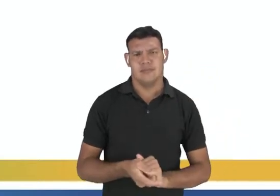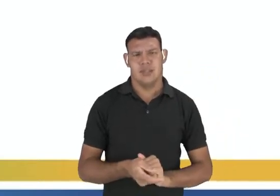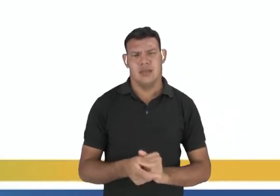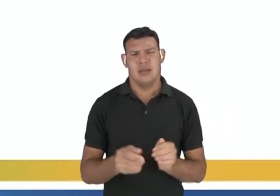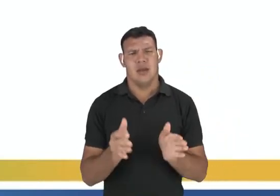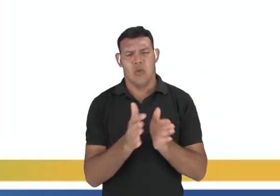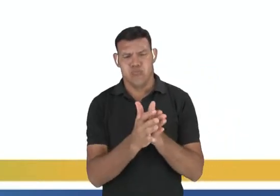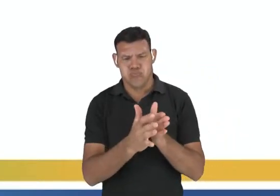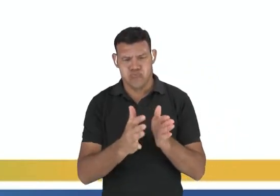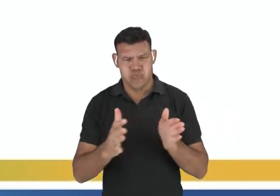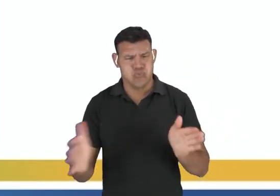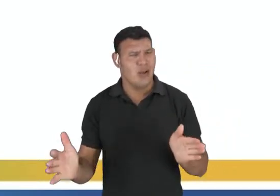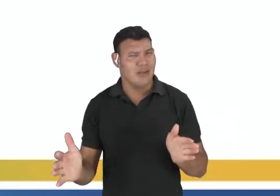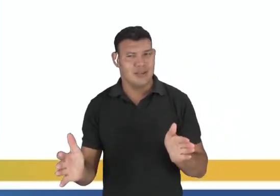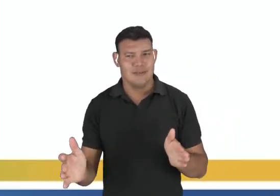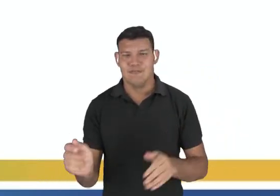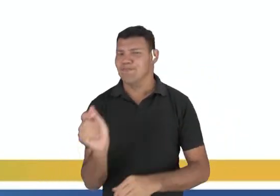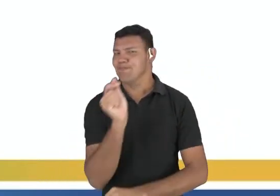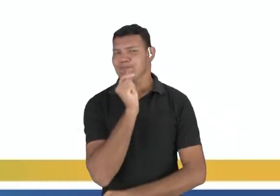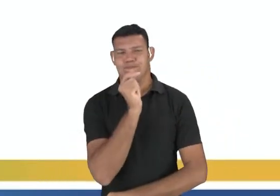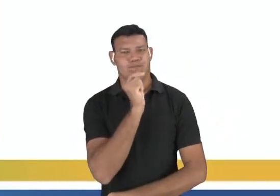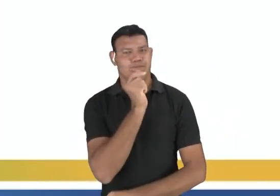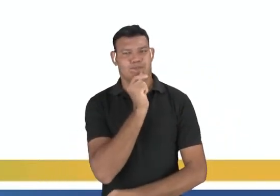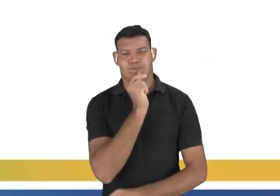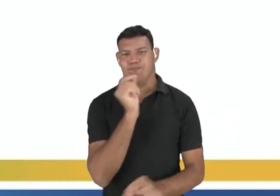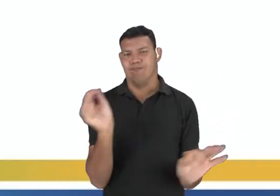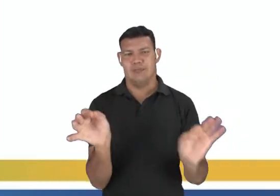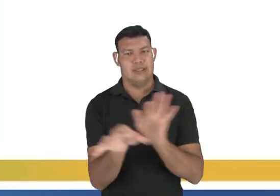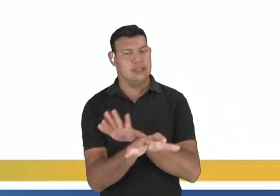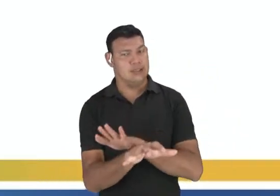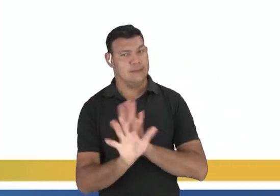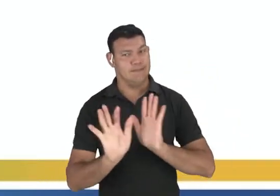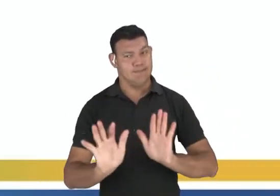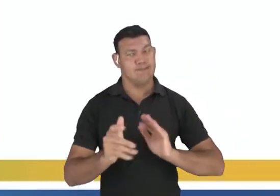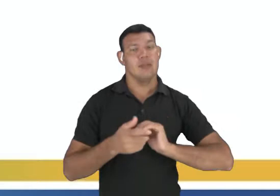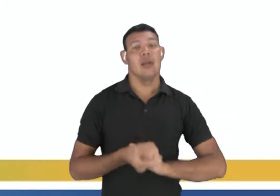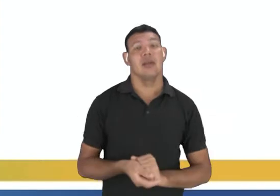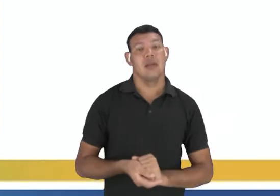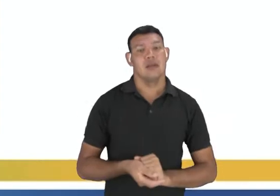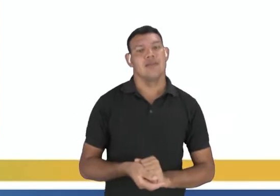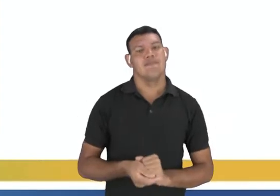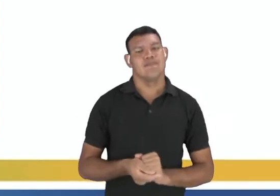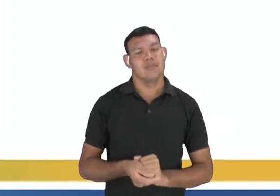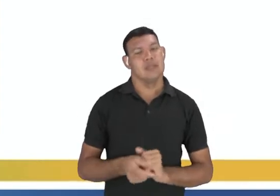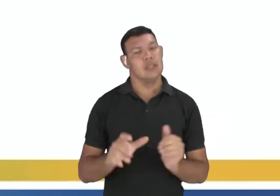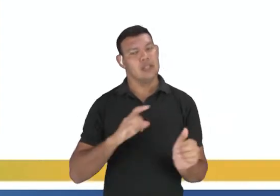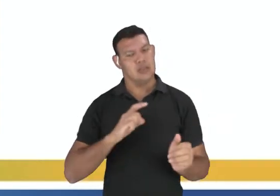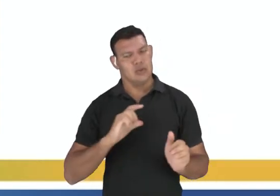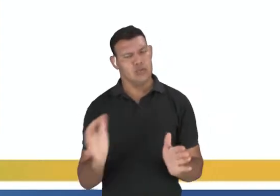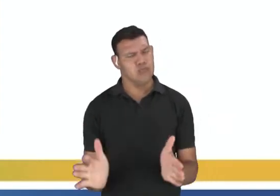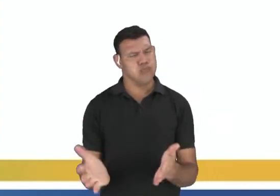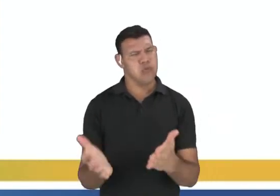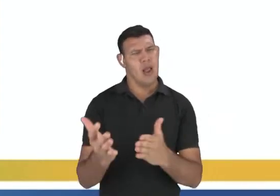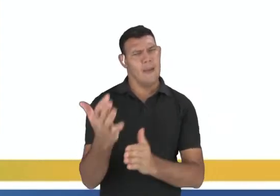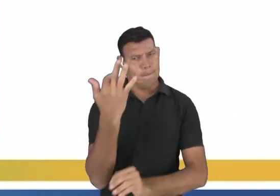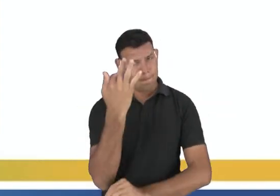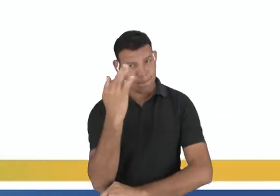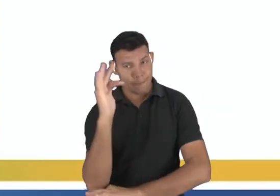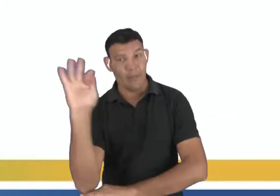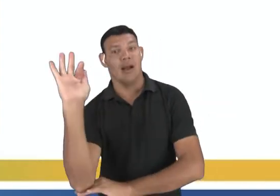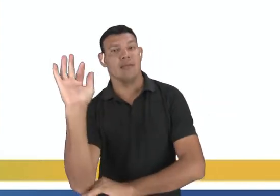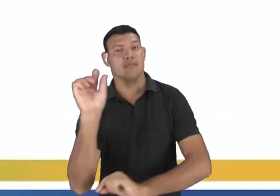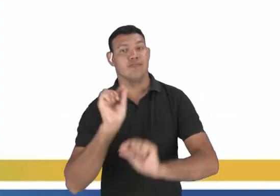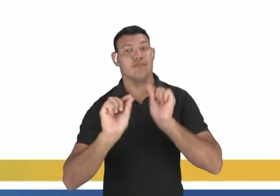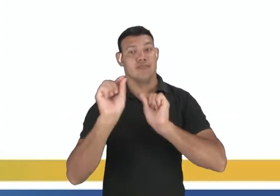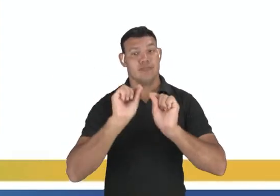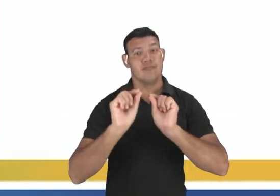conseguiram concluí-la. Até hoje ainda há, digamos assim, esforços do governo federal para